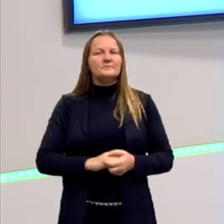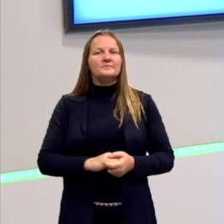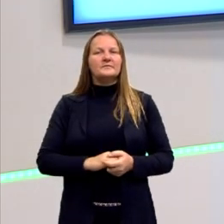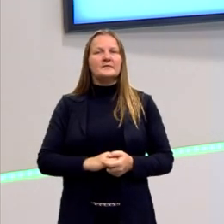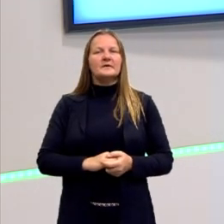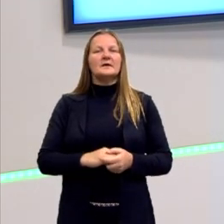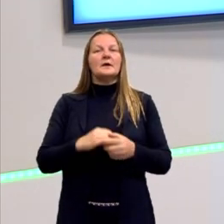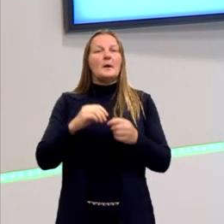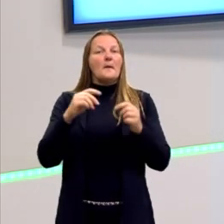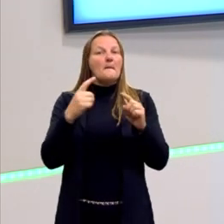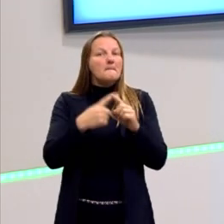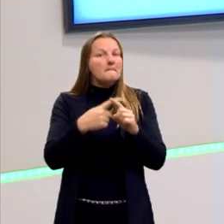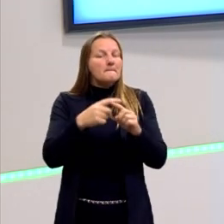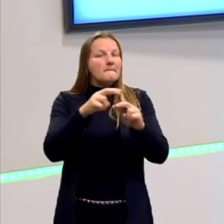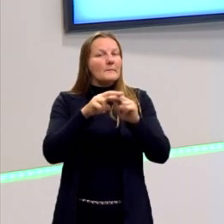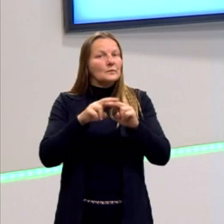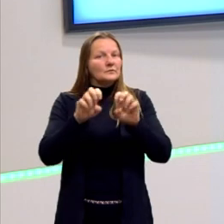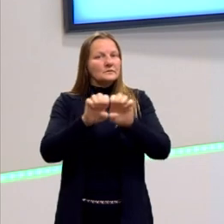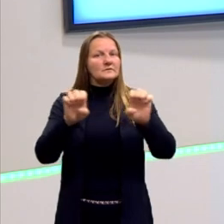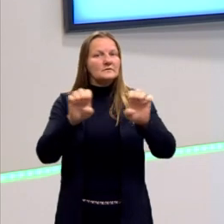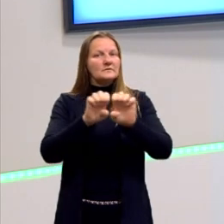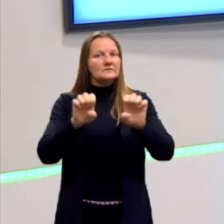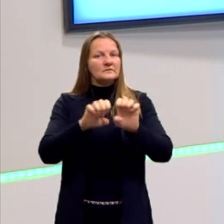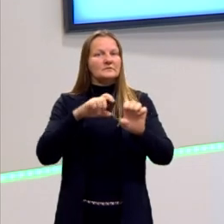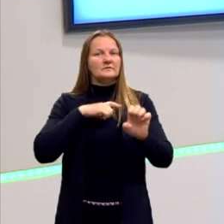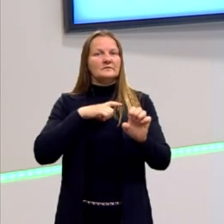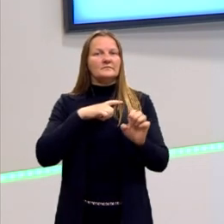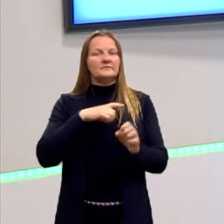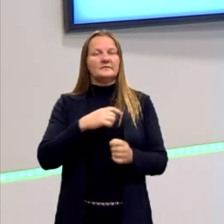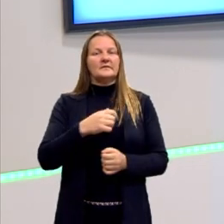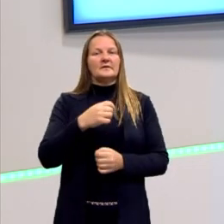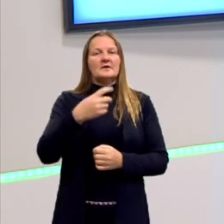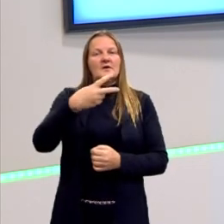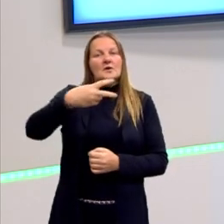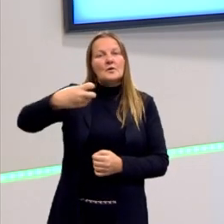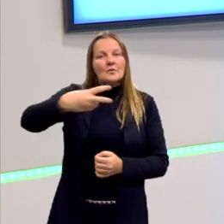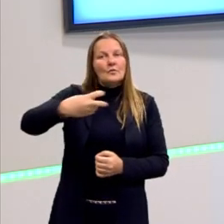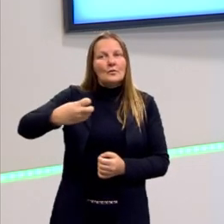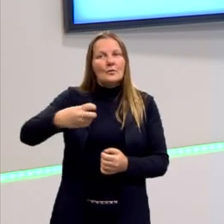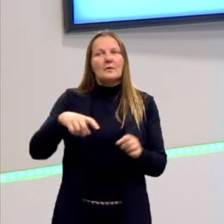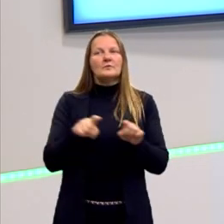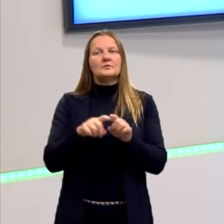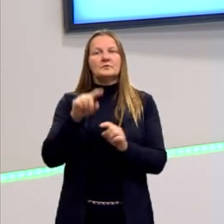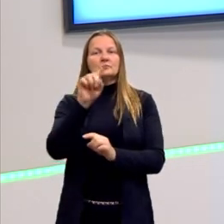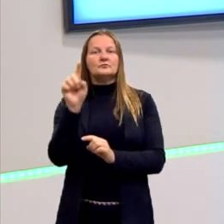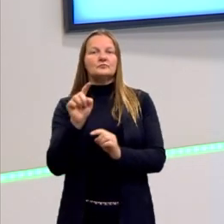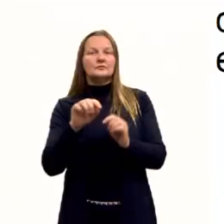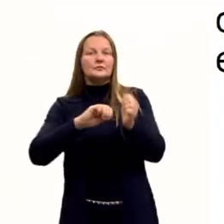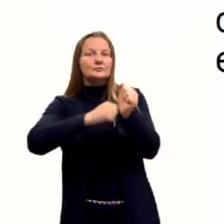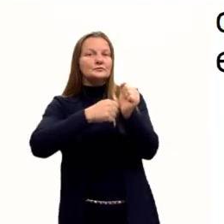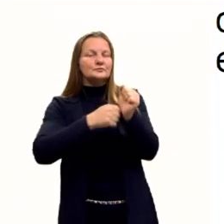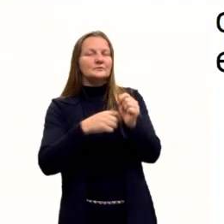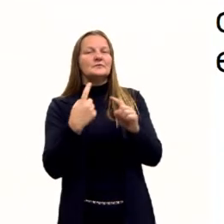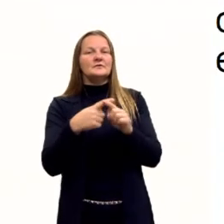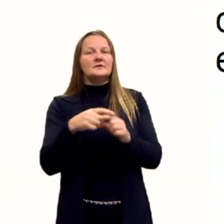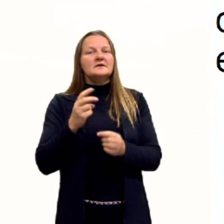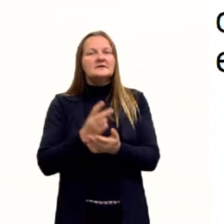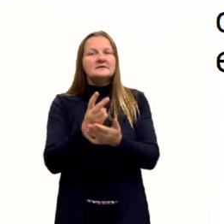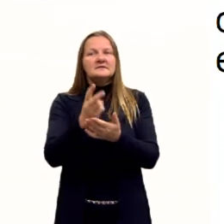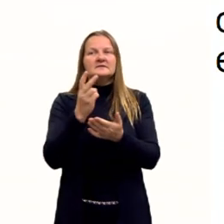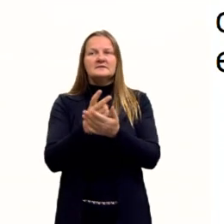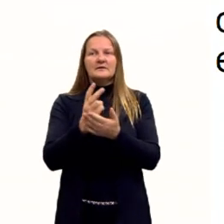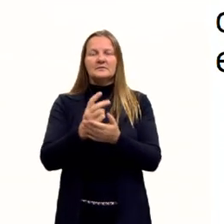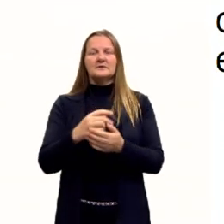por se tratar de uma equação né Nós temos ali a igualdade também é incógnita nós buscamos sempre